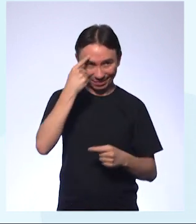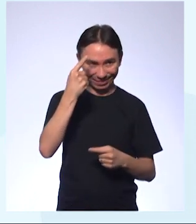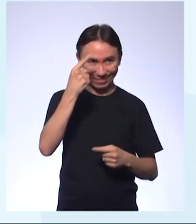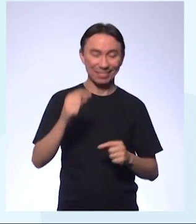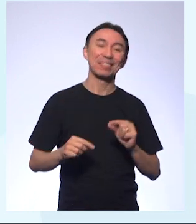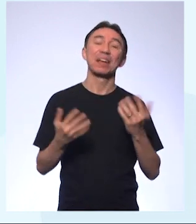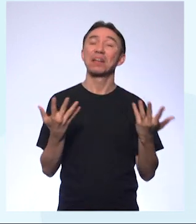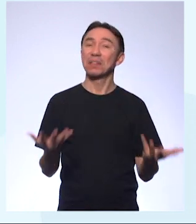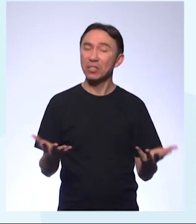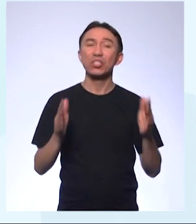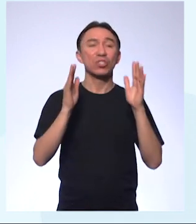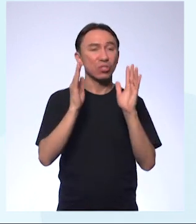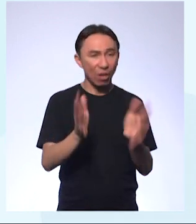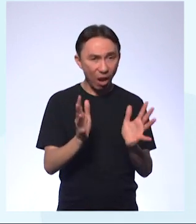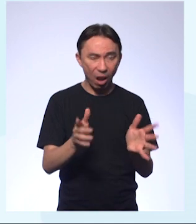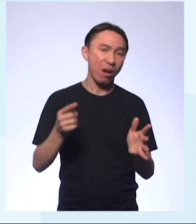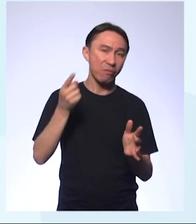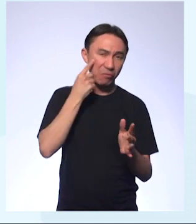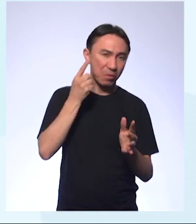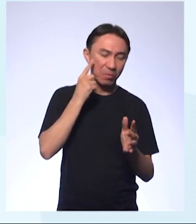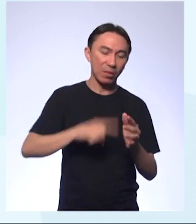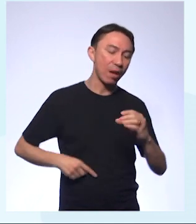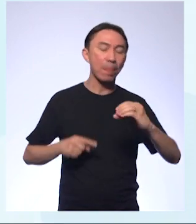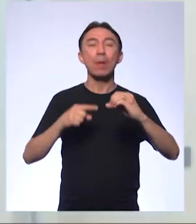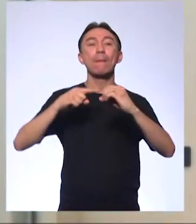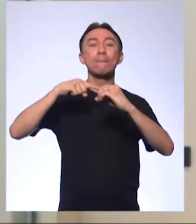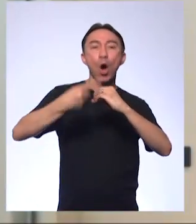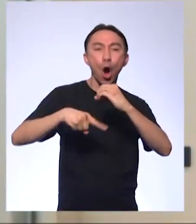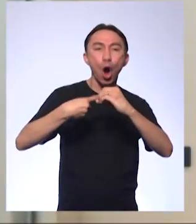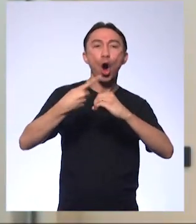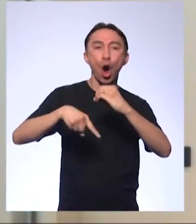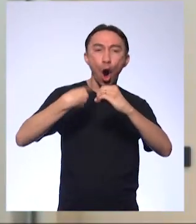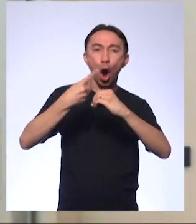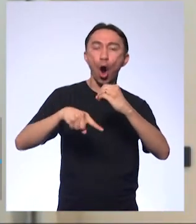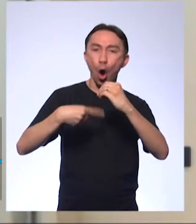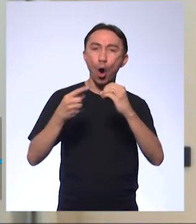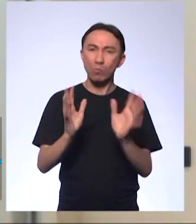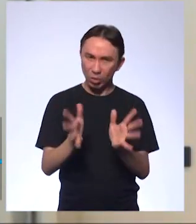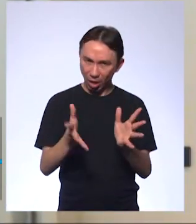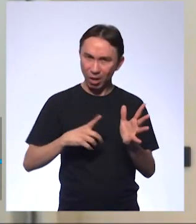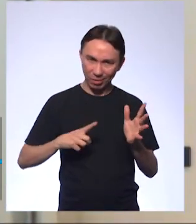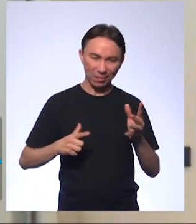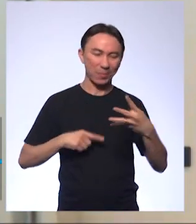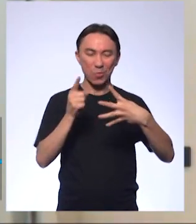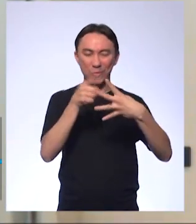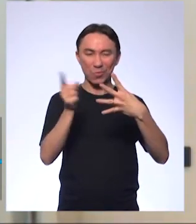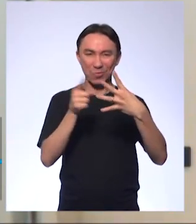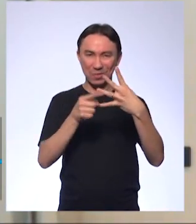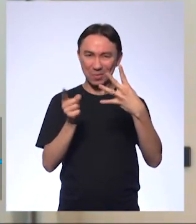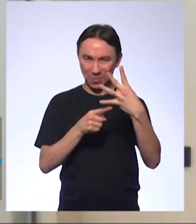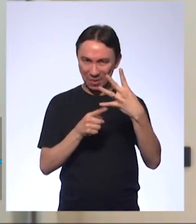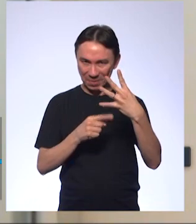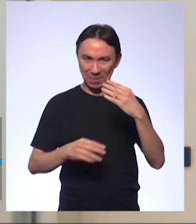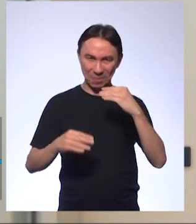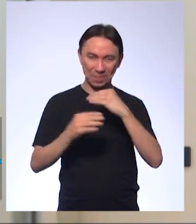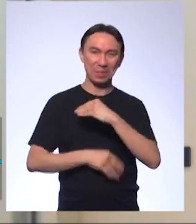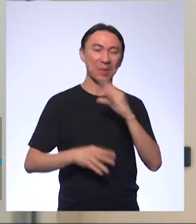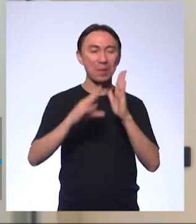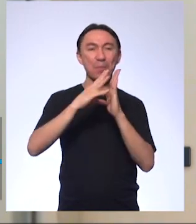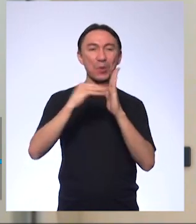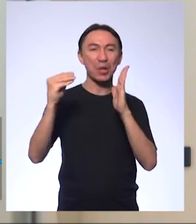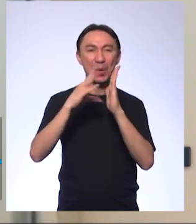tá bom? Então vamos começar com as habilidades dessa aula. A habilidade: explicar a estrutura da matéria com base